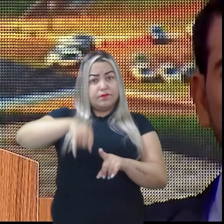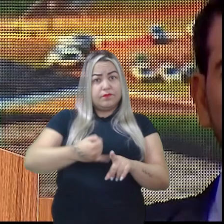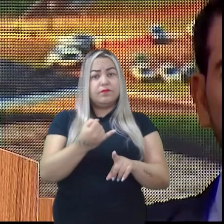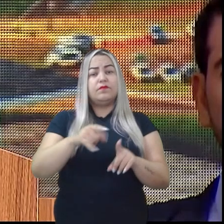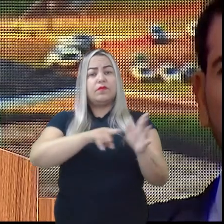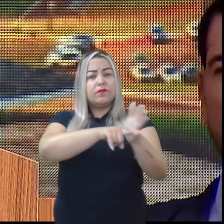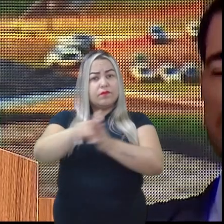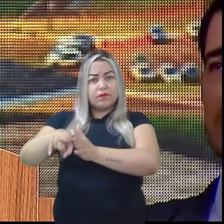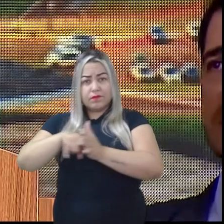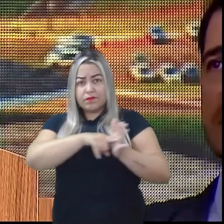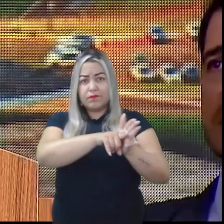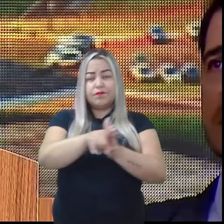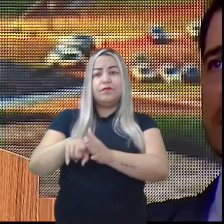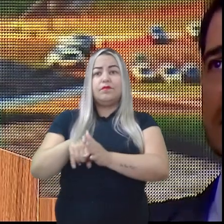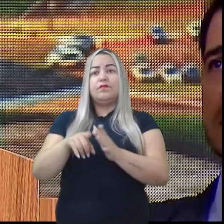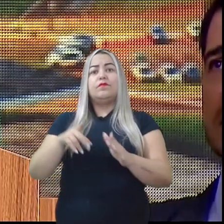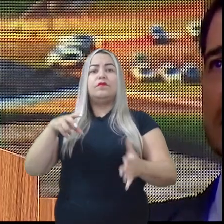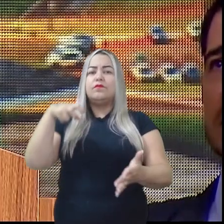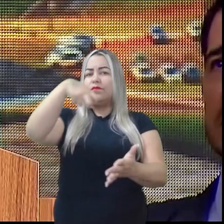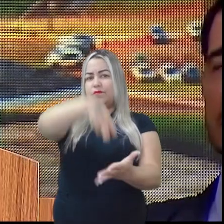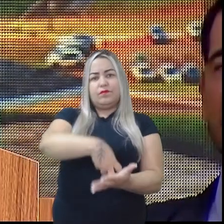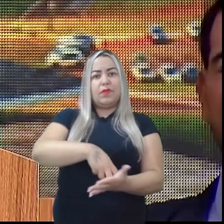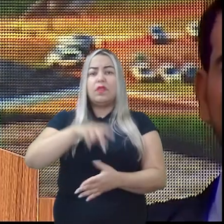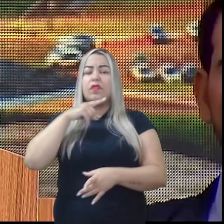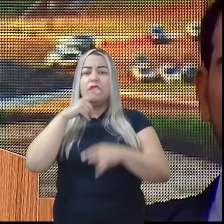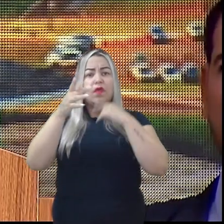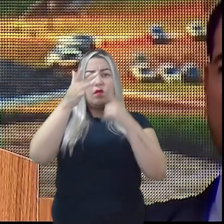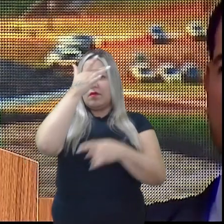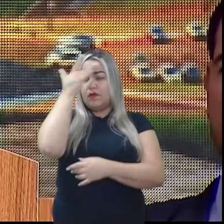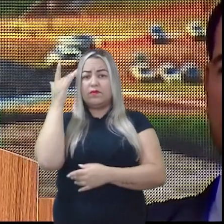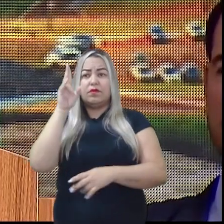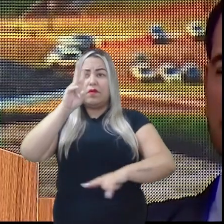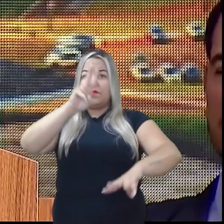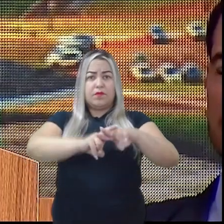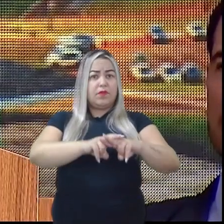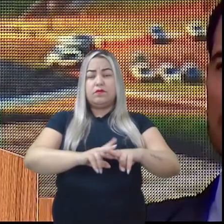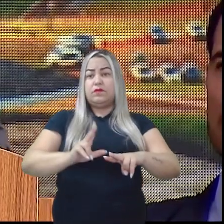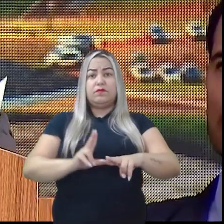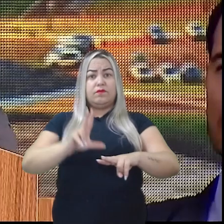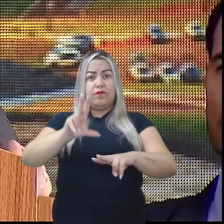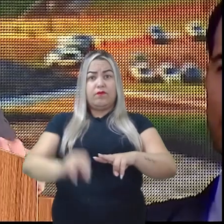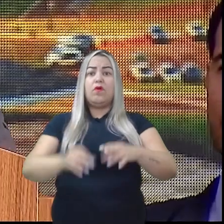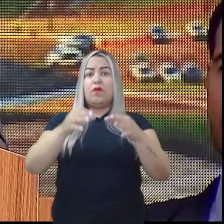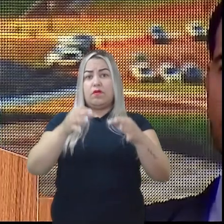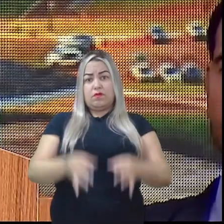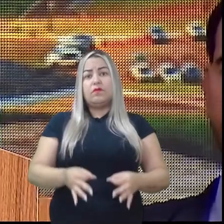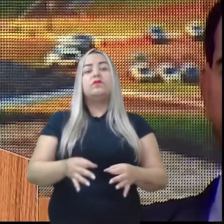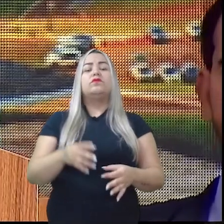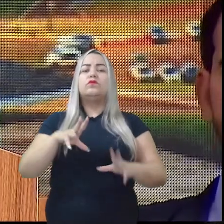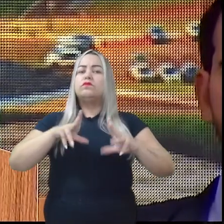8 de janeiro estão sendo investigados e punidos. Ninguém foi ou será preso